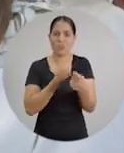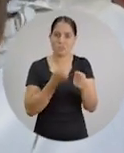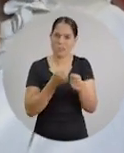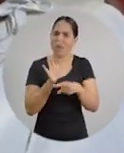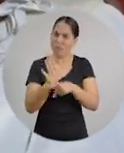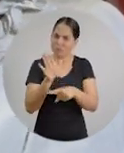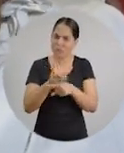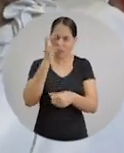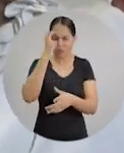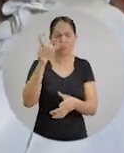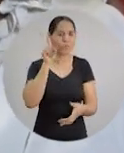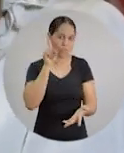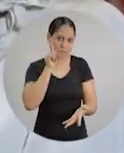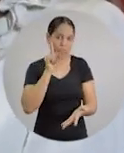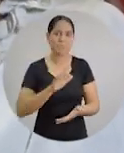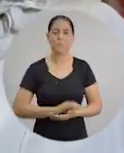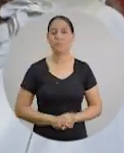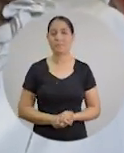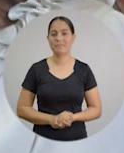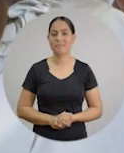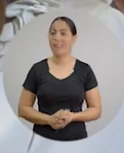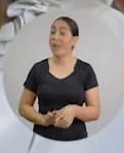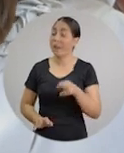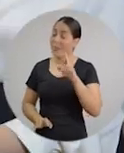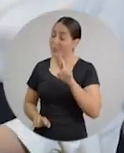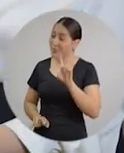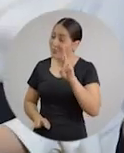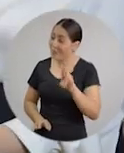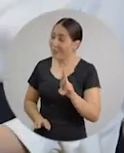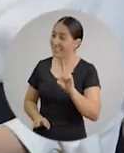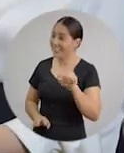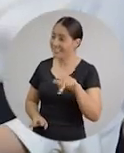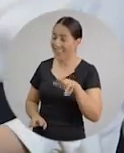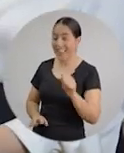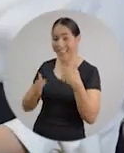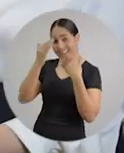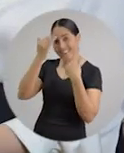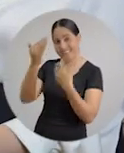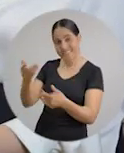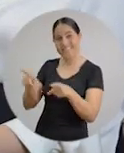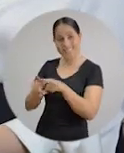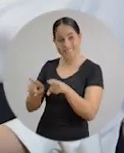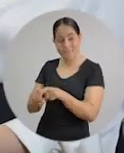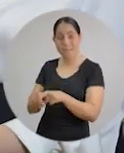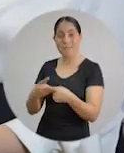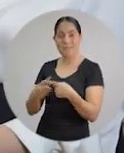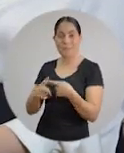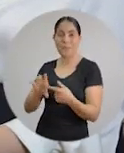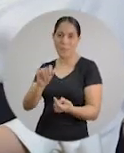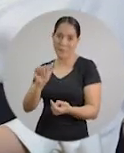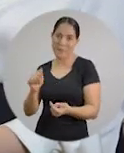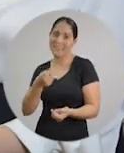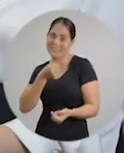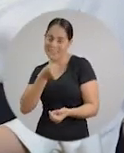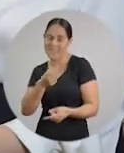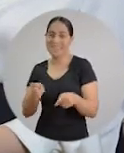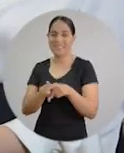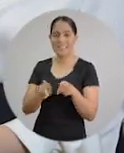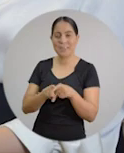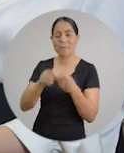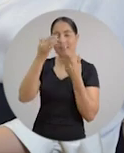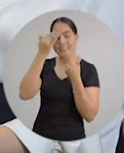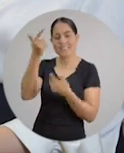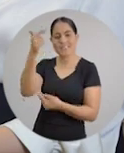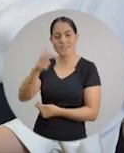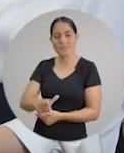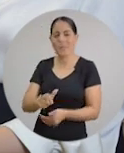cultura, todos nós podemos contribuir no nosso dia a dia. Doutora Daniela, eu queria te agradecer por participar com a gente aqui no OAB Entrevista e